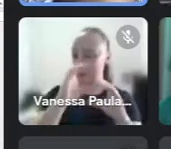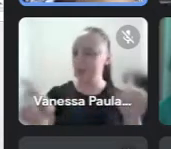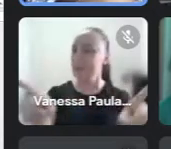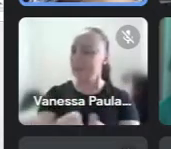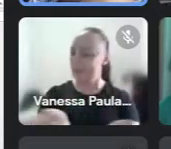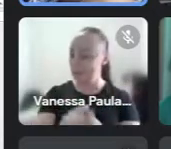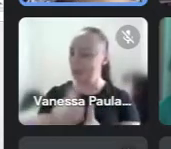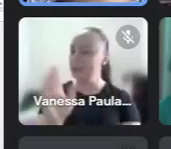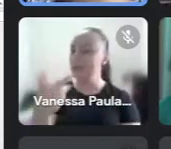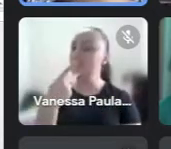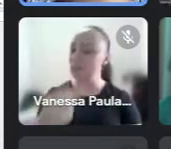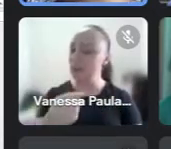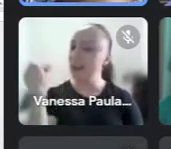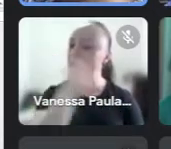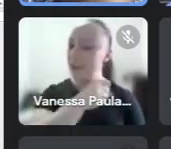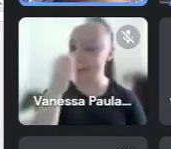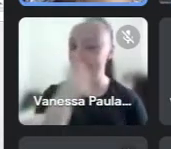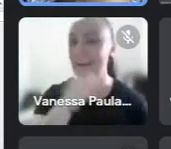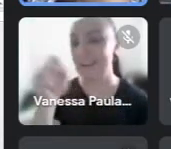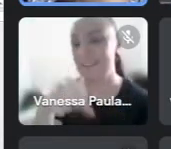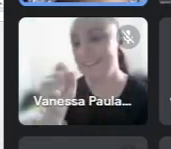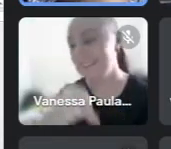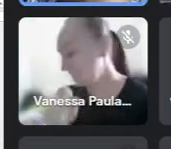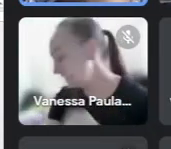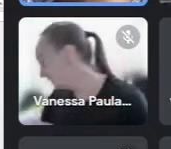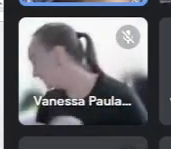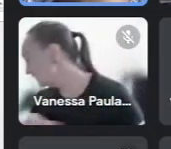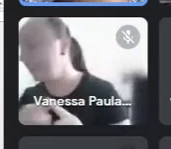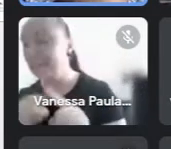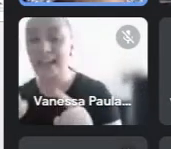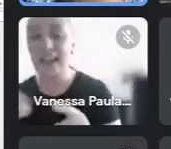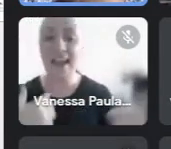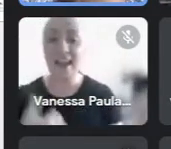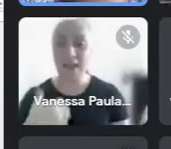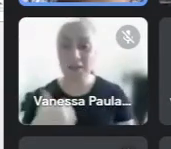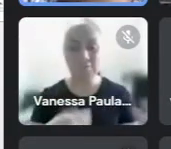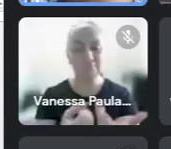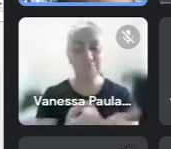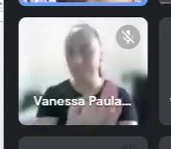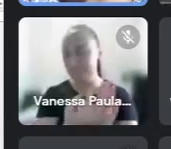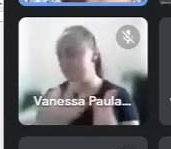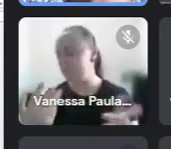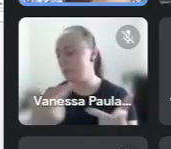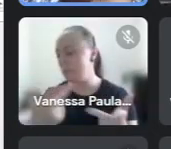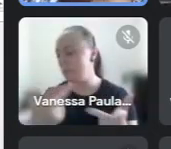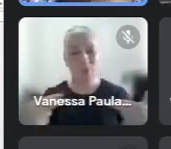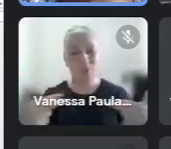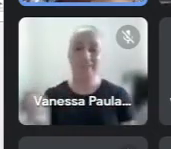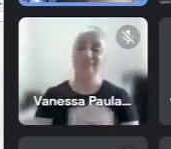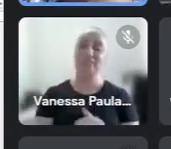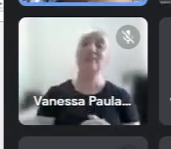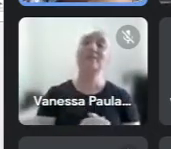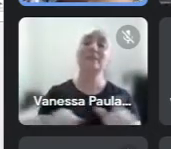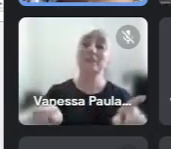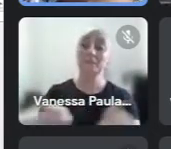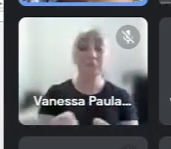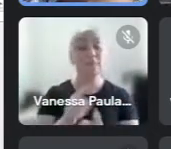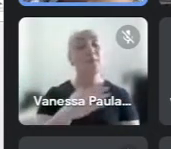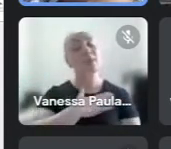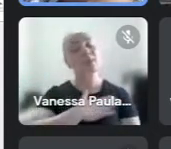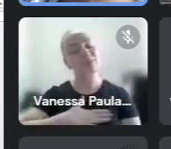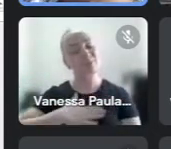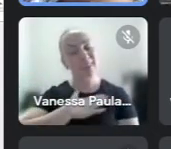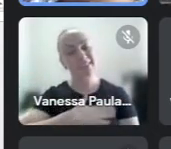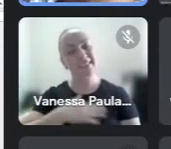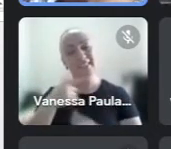Ela é cantora, ela é musicista, ela faz várias coisas ao mesmo tempo. E para a gente está sendo um prazer trabalhar em